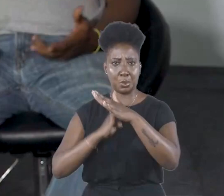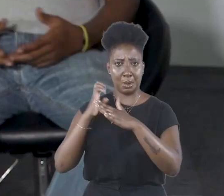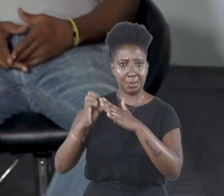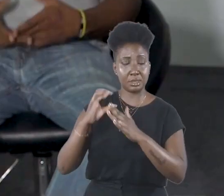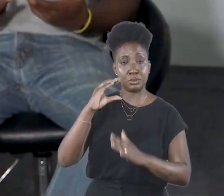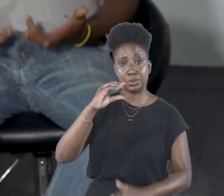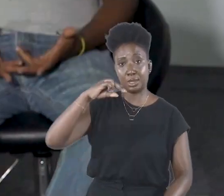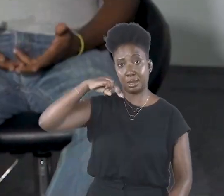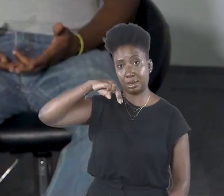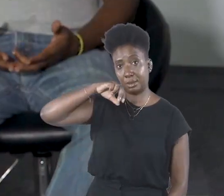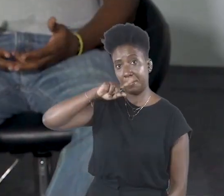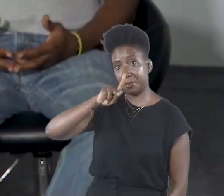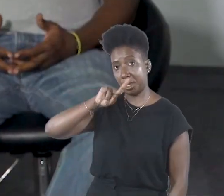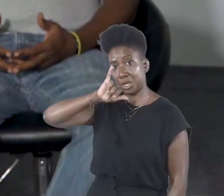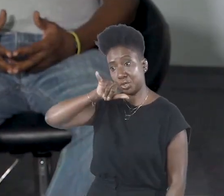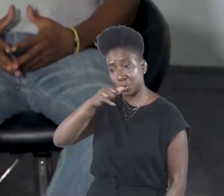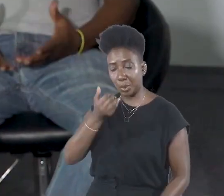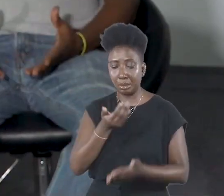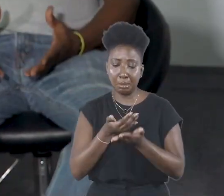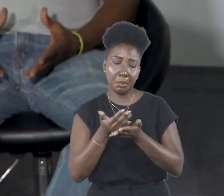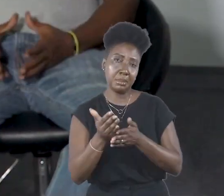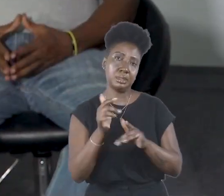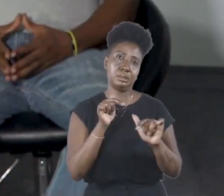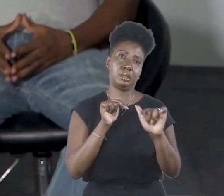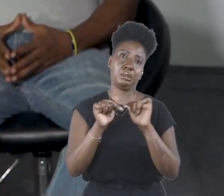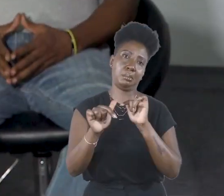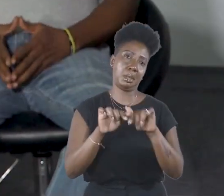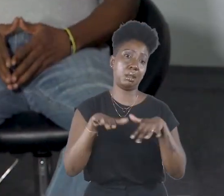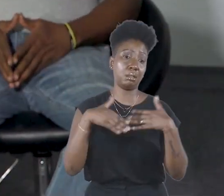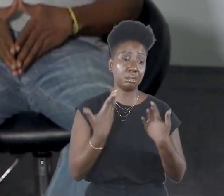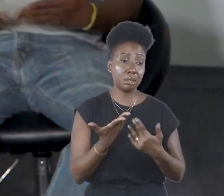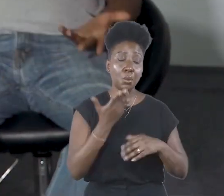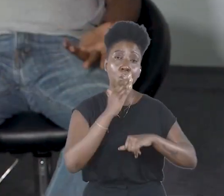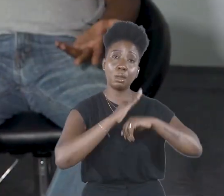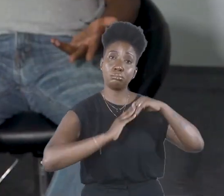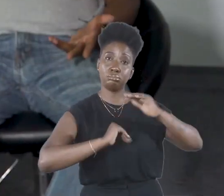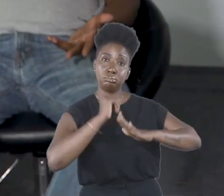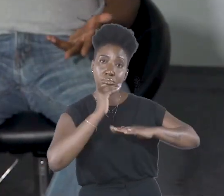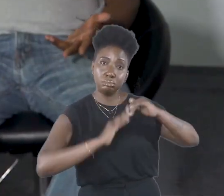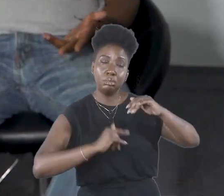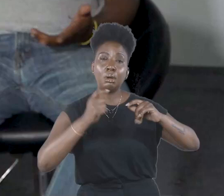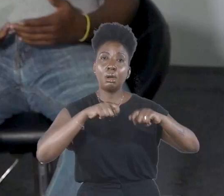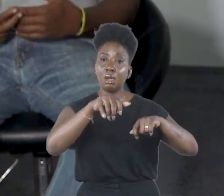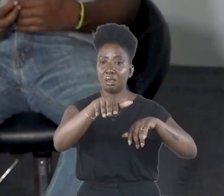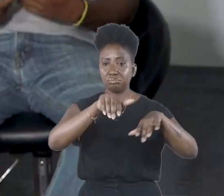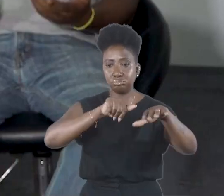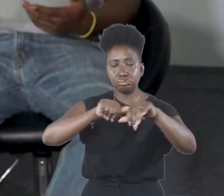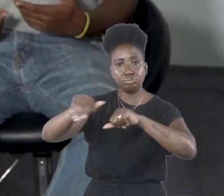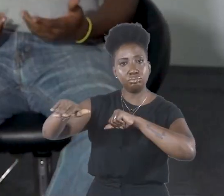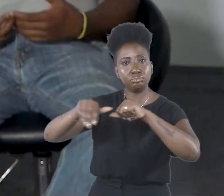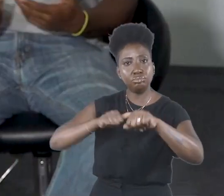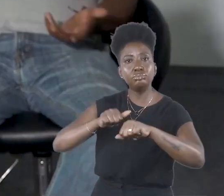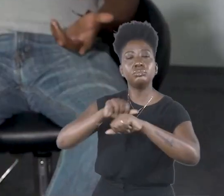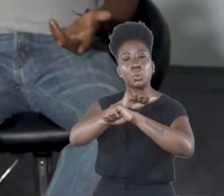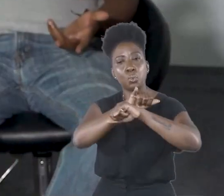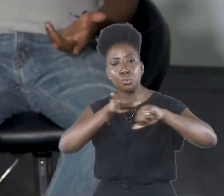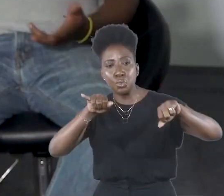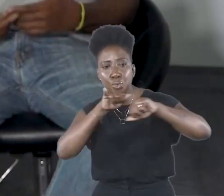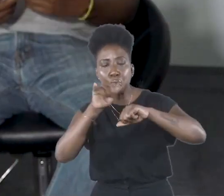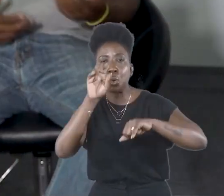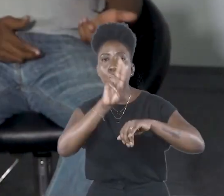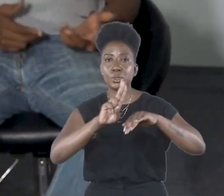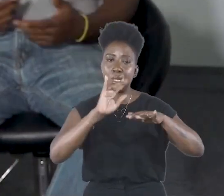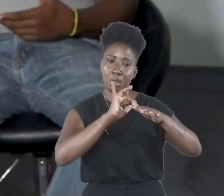próprio CNPJ para trabalhar. Então, a capacitação é fazer uma chamada, nosso canal de comunicação